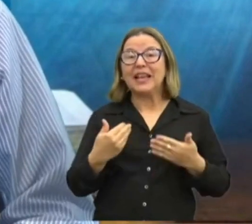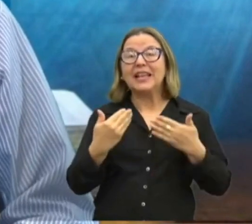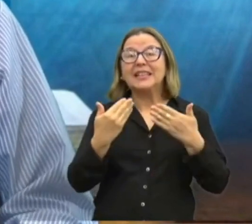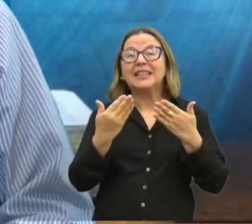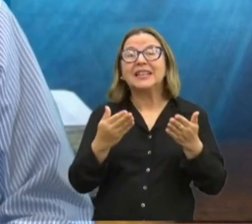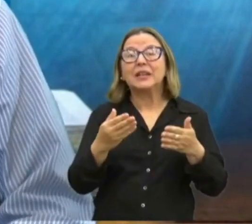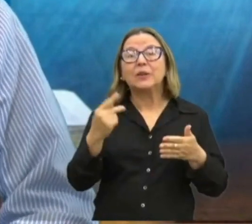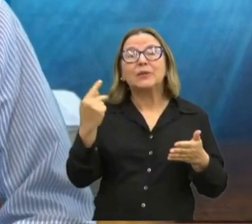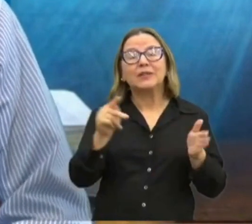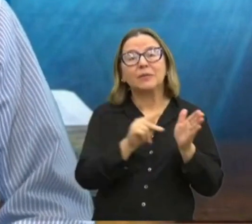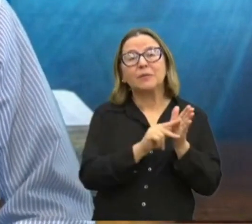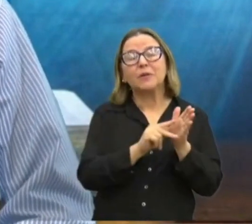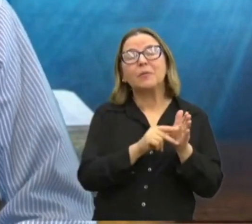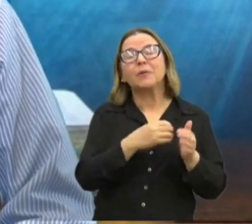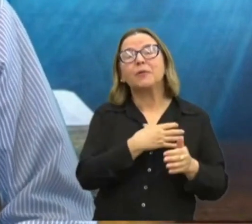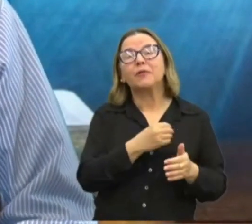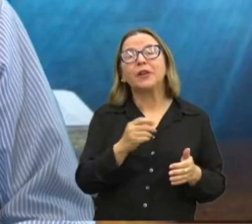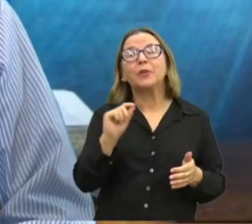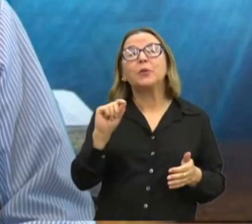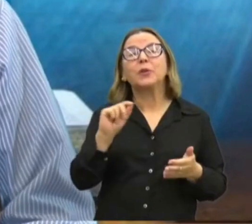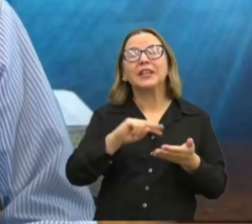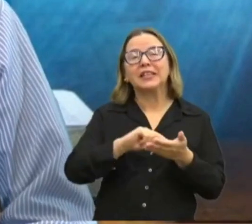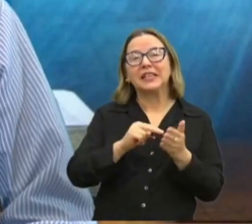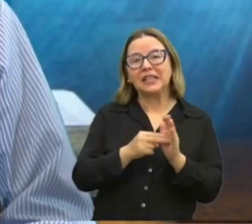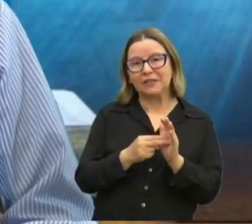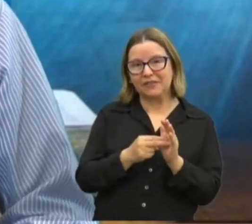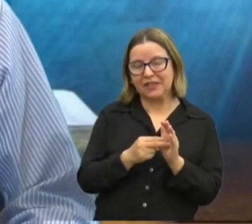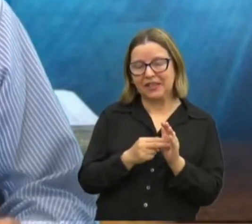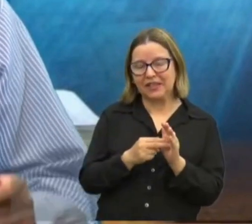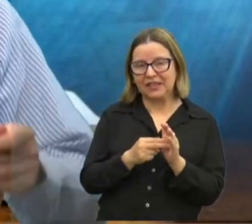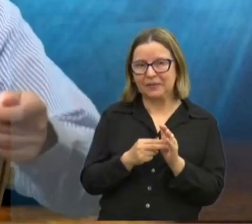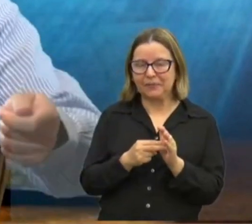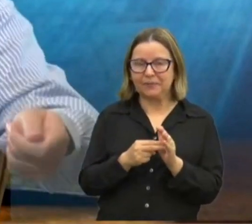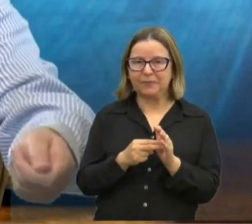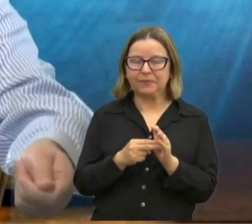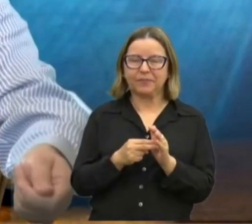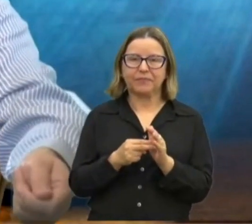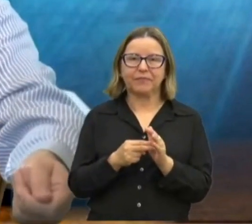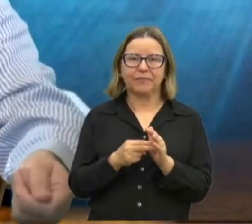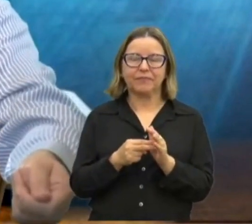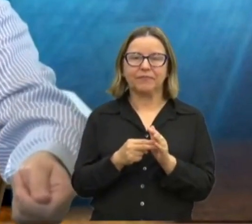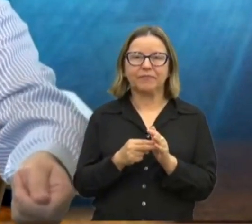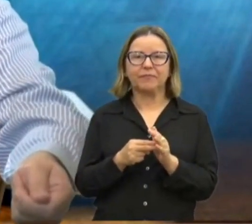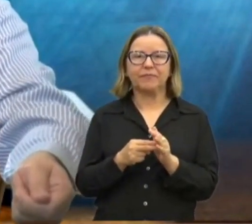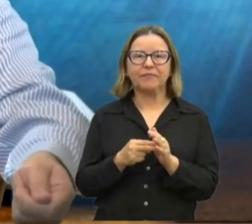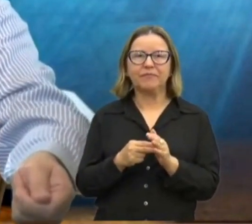entregou o seu próprio filho. Além de não poupar, ele o entrega.